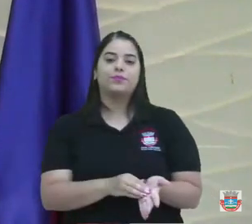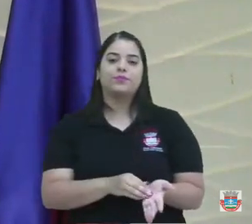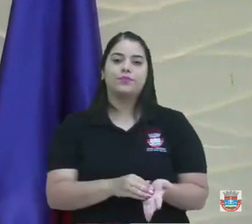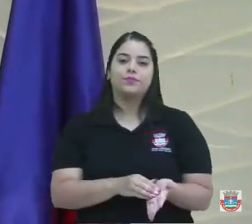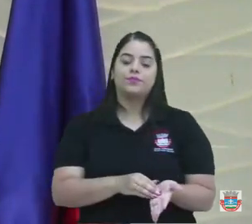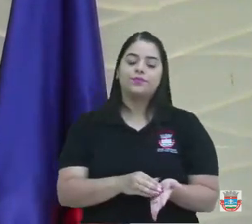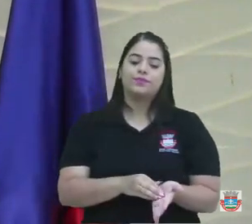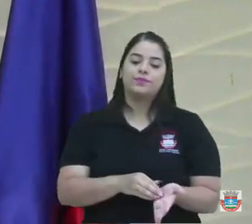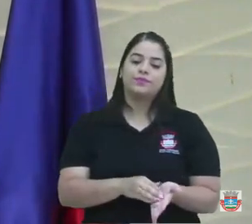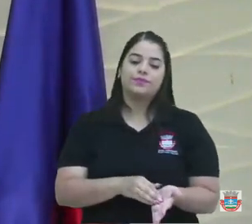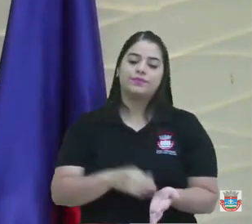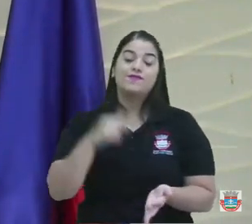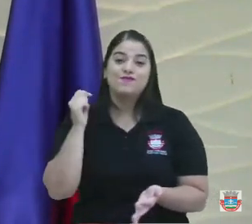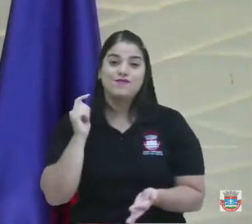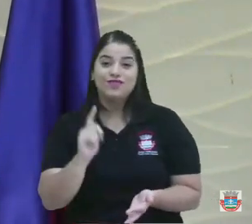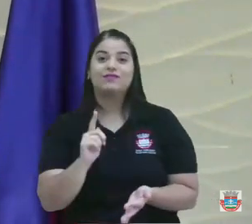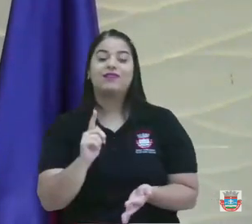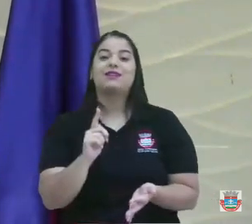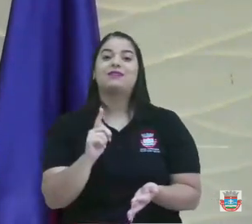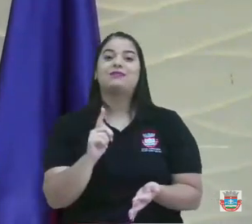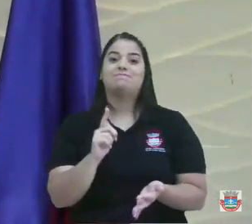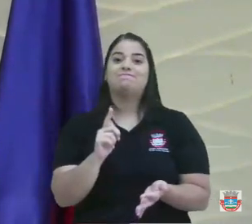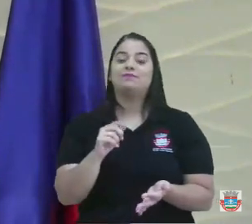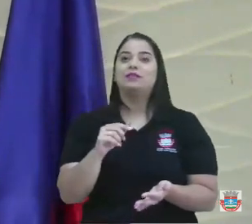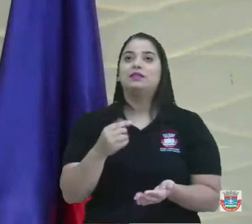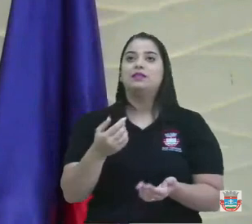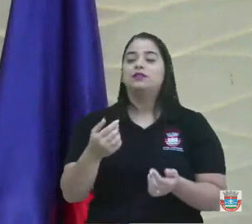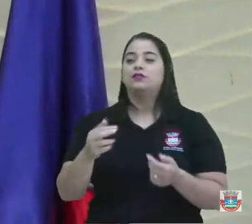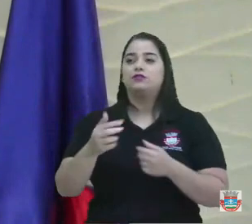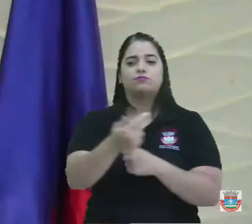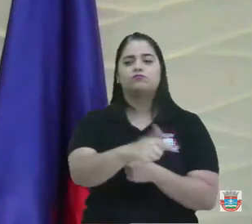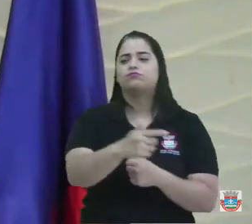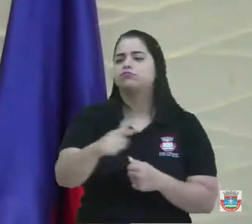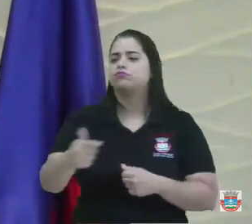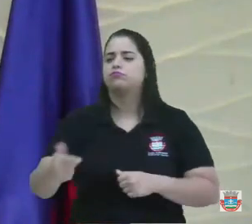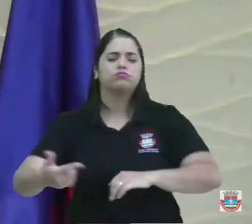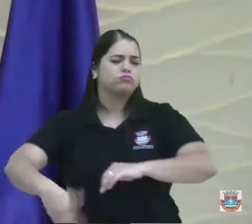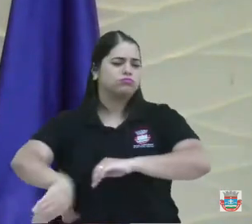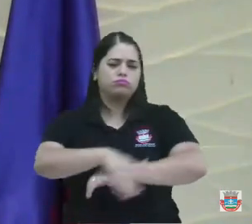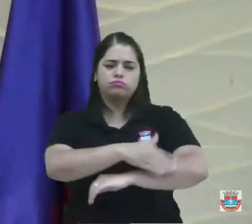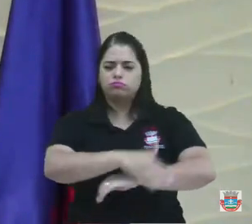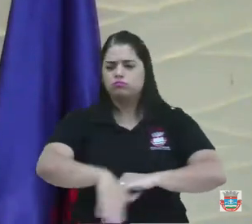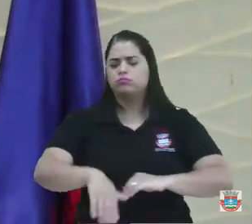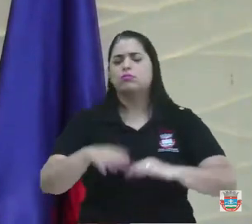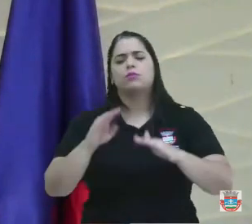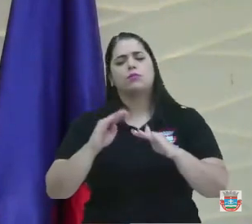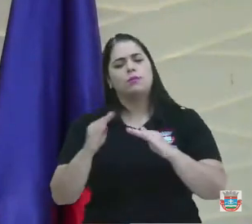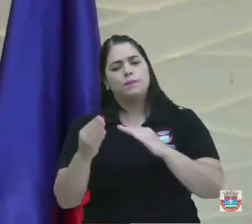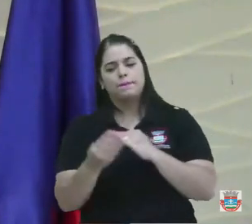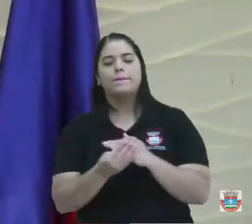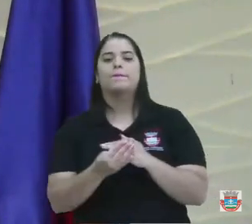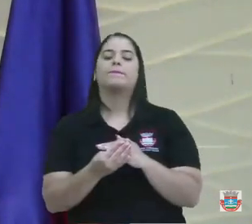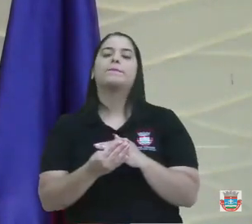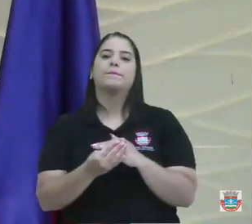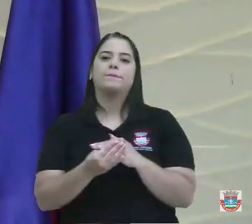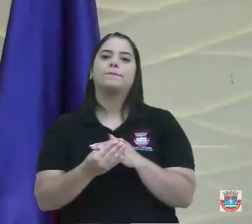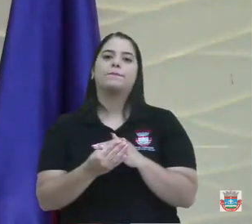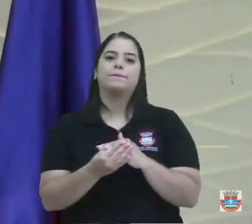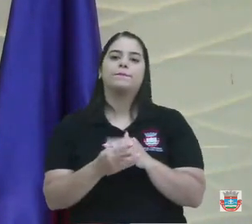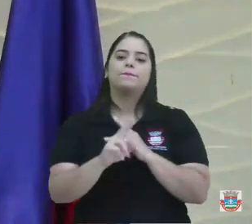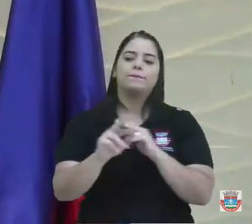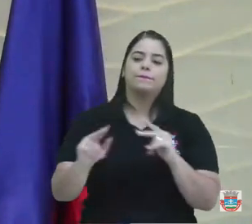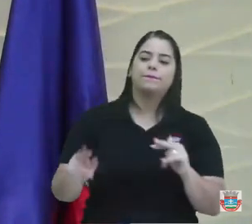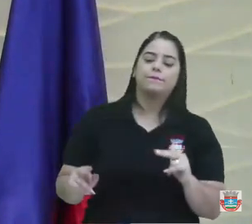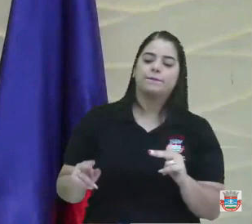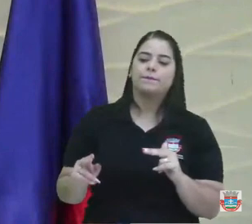Santiago, Deus é Fiel e Agra, né, uma nova rede de água, para que a gente possa também abastecer aqueles bairros.